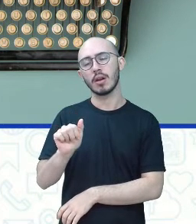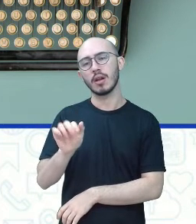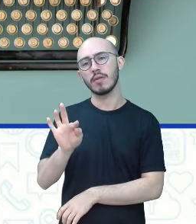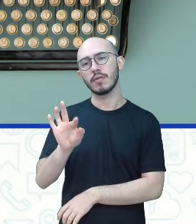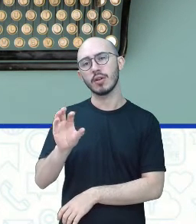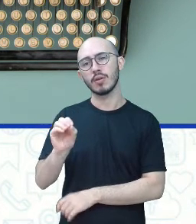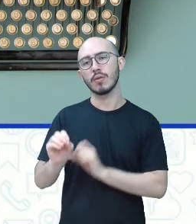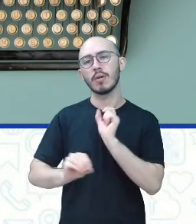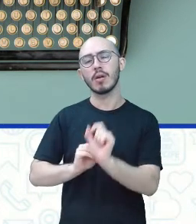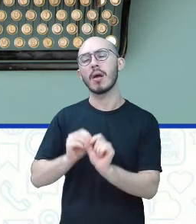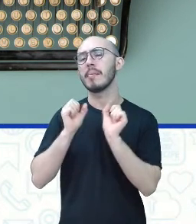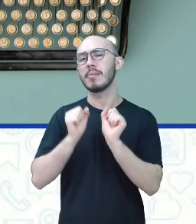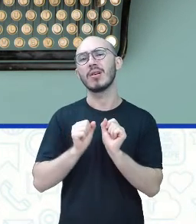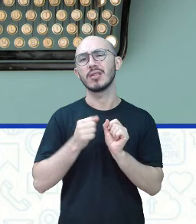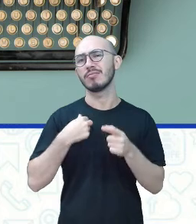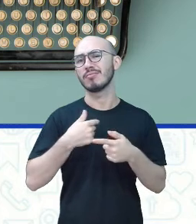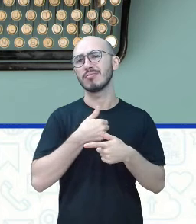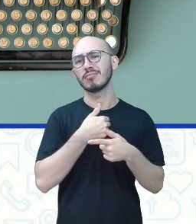diversos